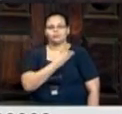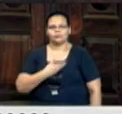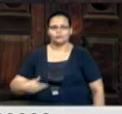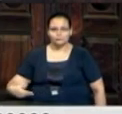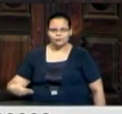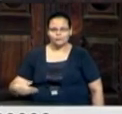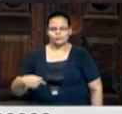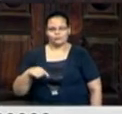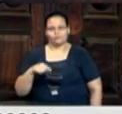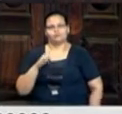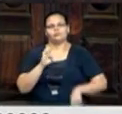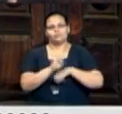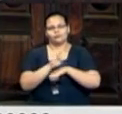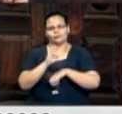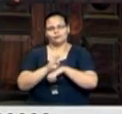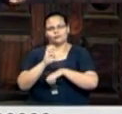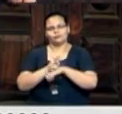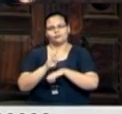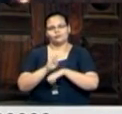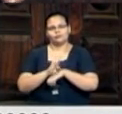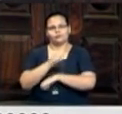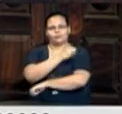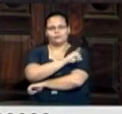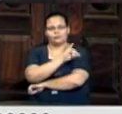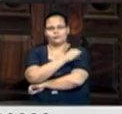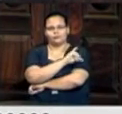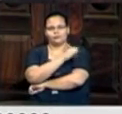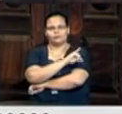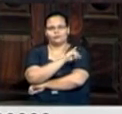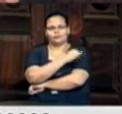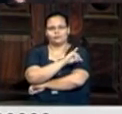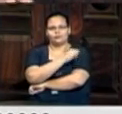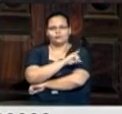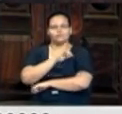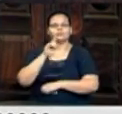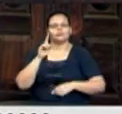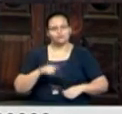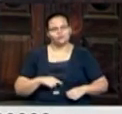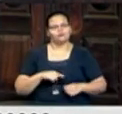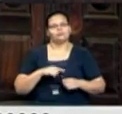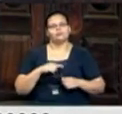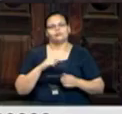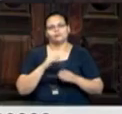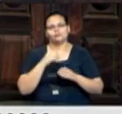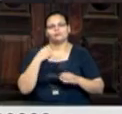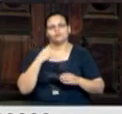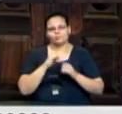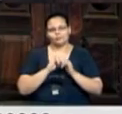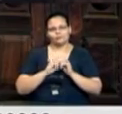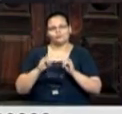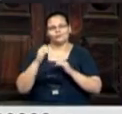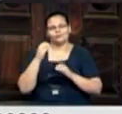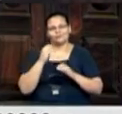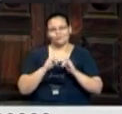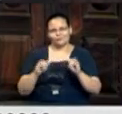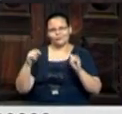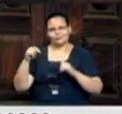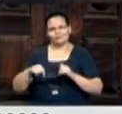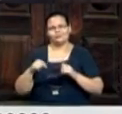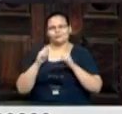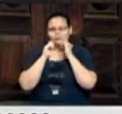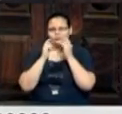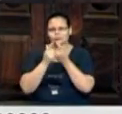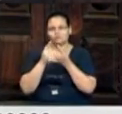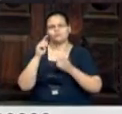Estado do Rio de Janeiro tem enviado sob a forma de mensagem para esta casa, que retira,